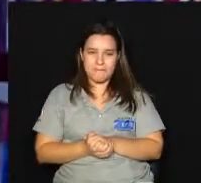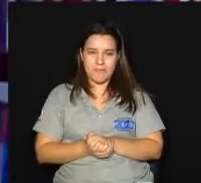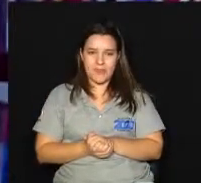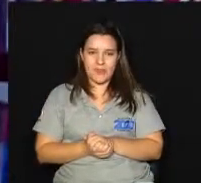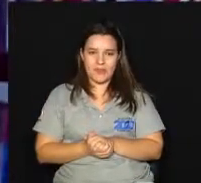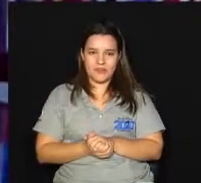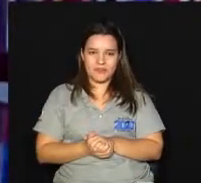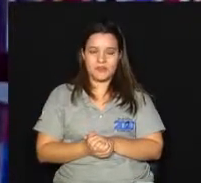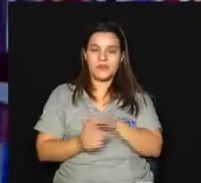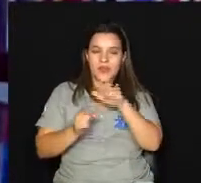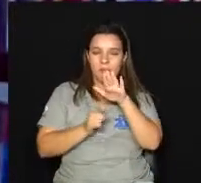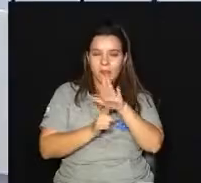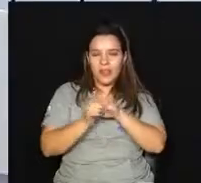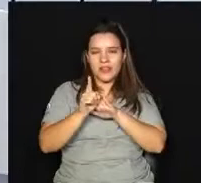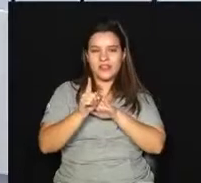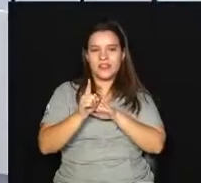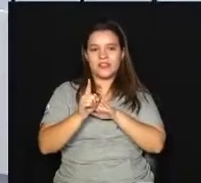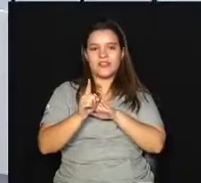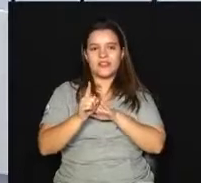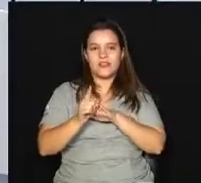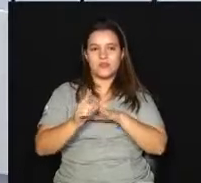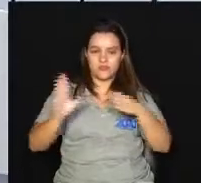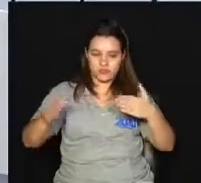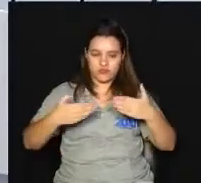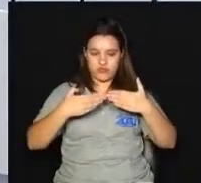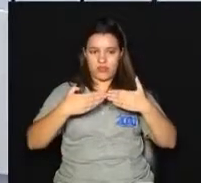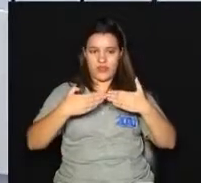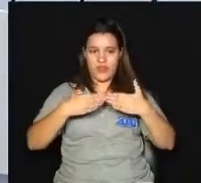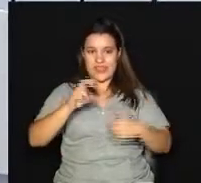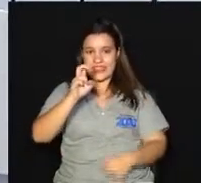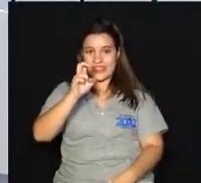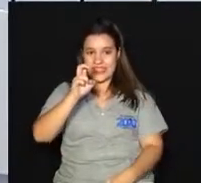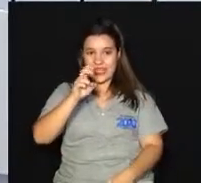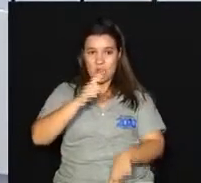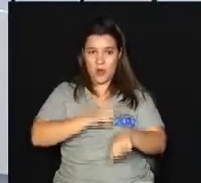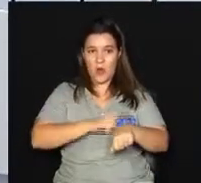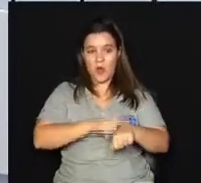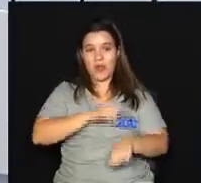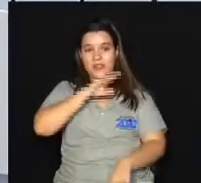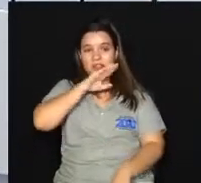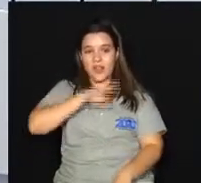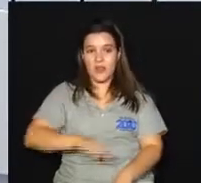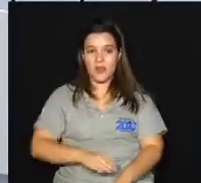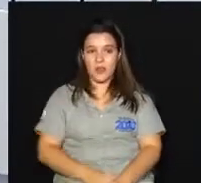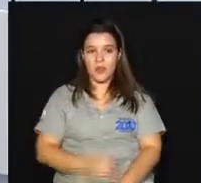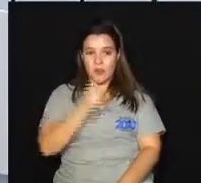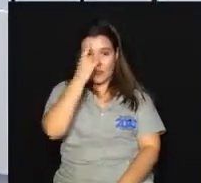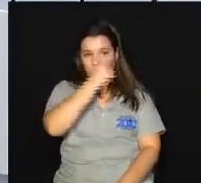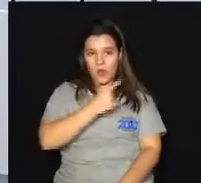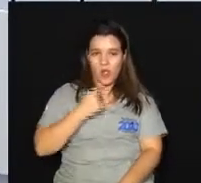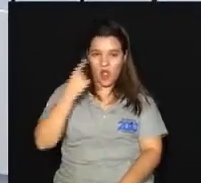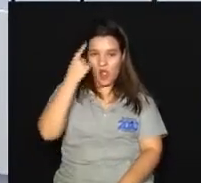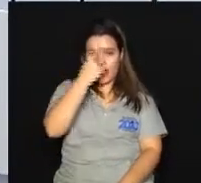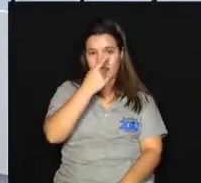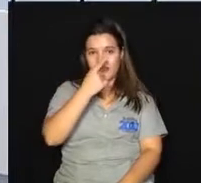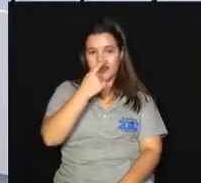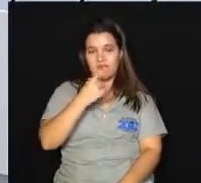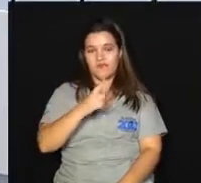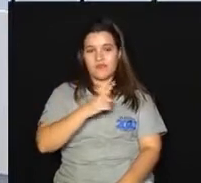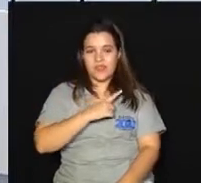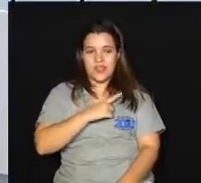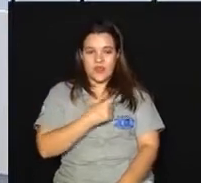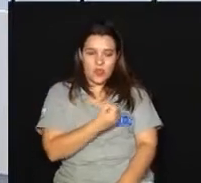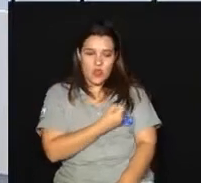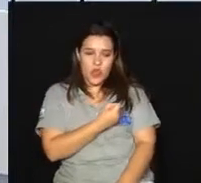Ô Paulo, o fechamento do portão aconteceu às 5 horas da tarde. 1 hora depois, nós já temos a primeira